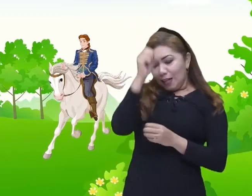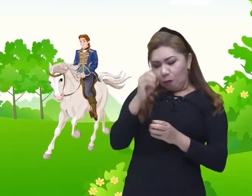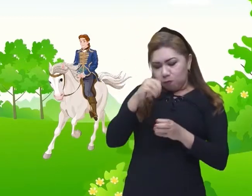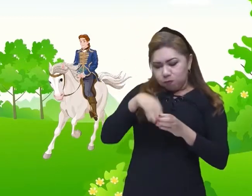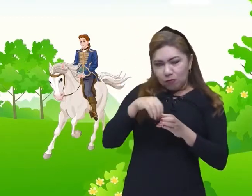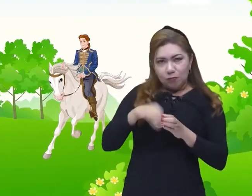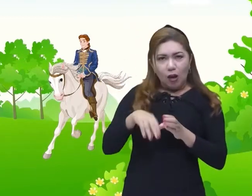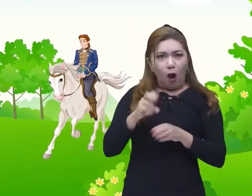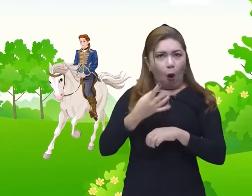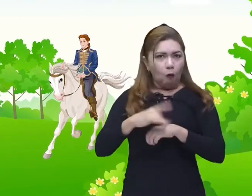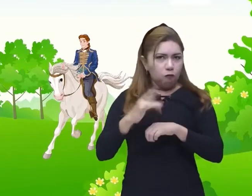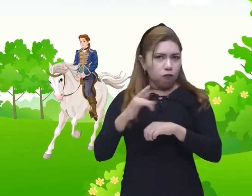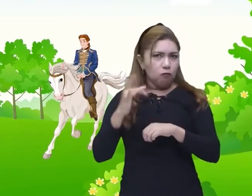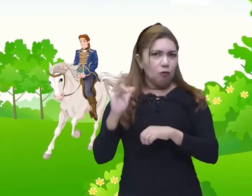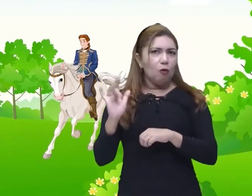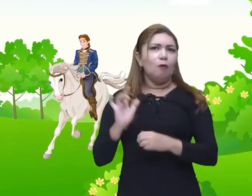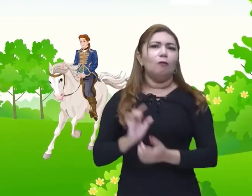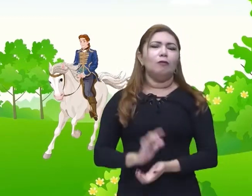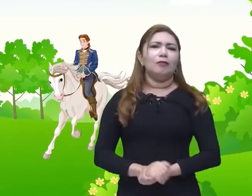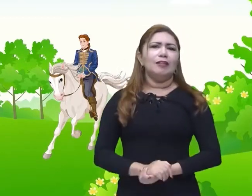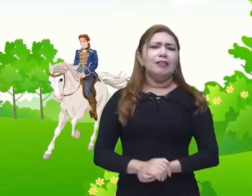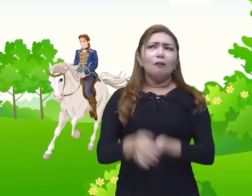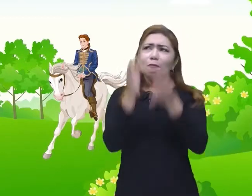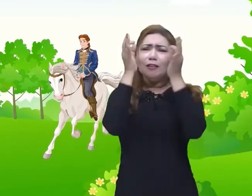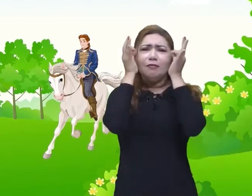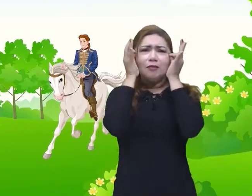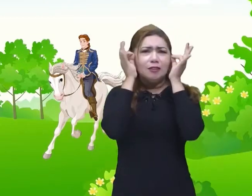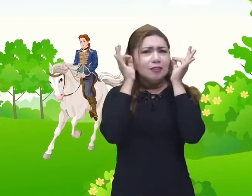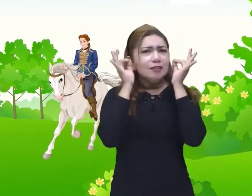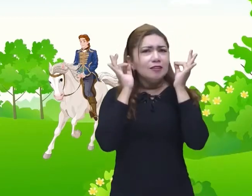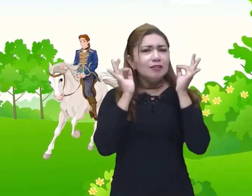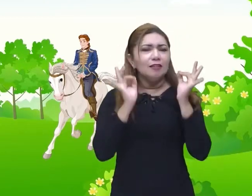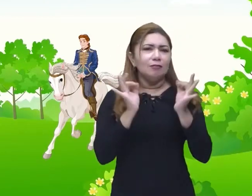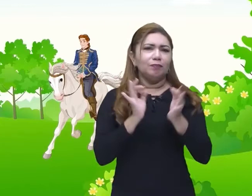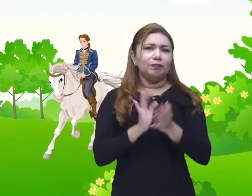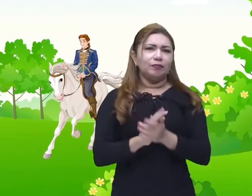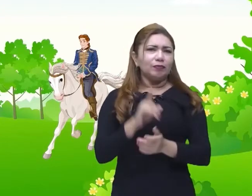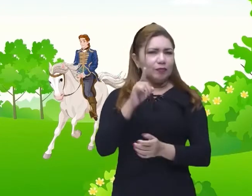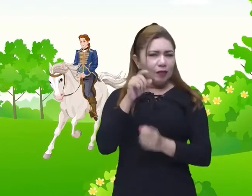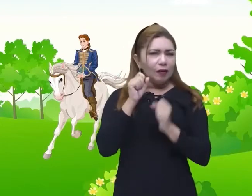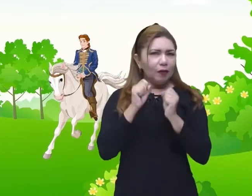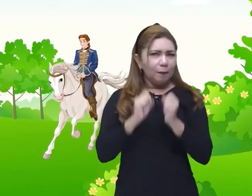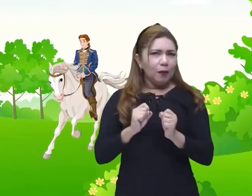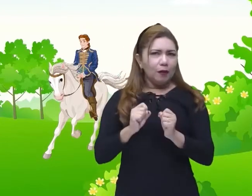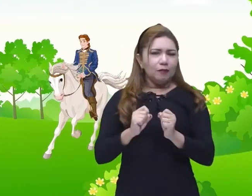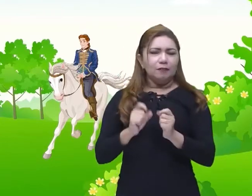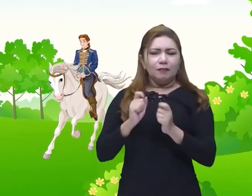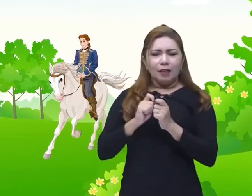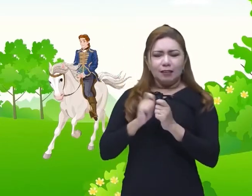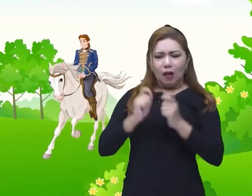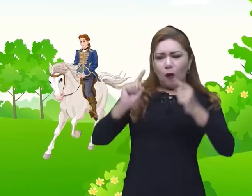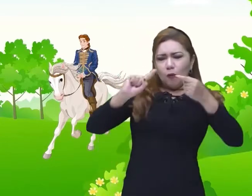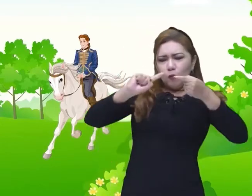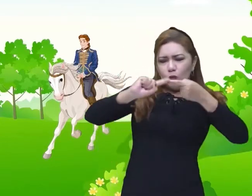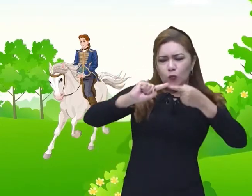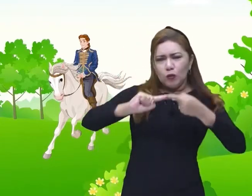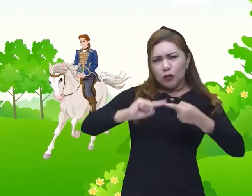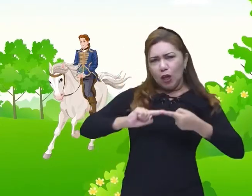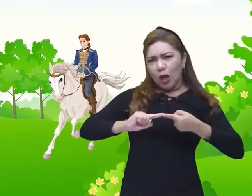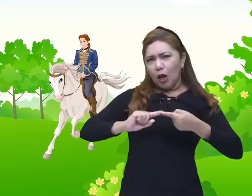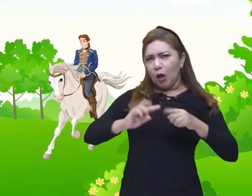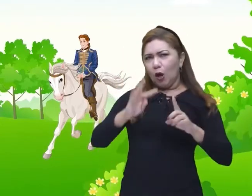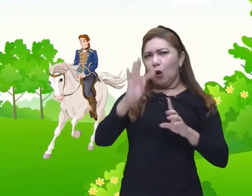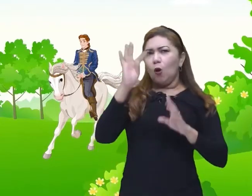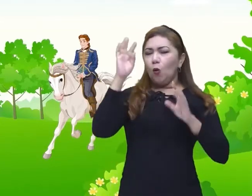ouro. Então você tem que prestar bastante atenção. Você pode fazer a associação do título ao